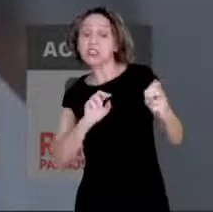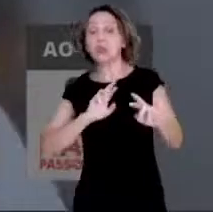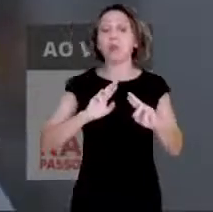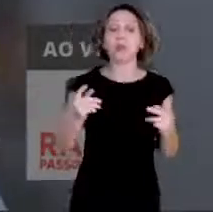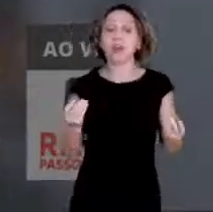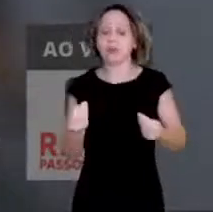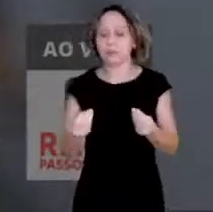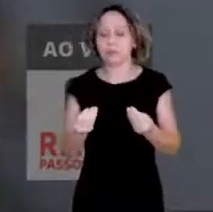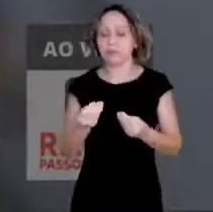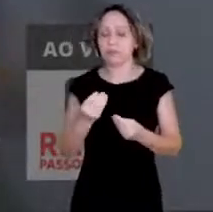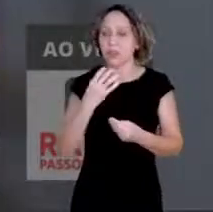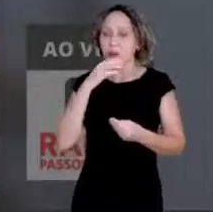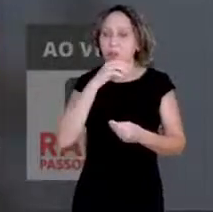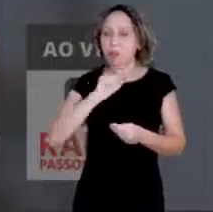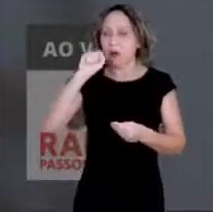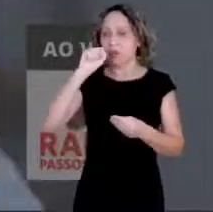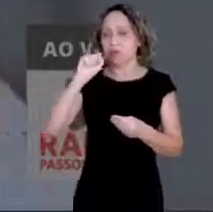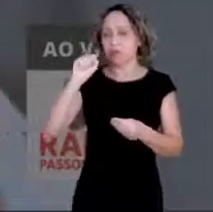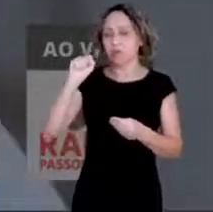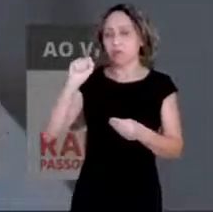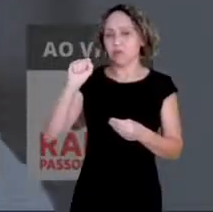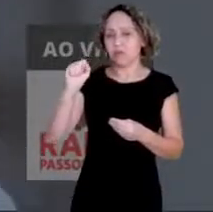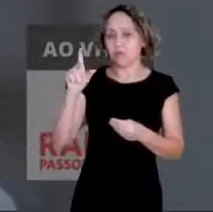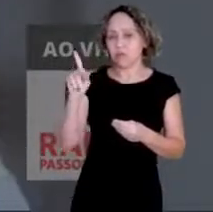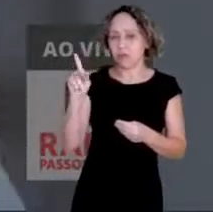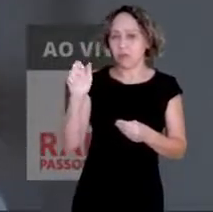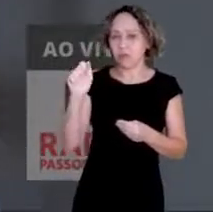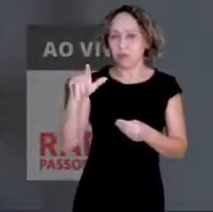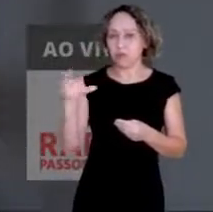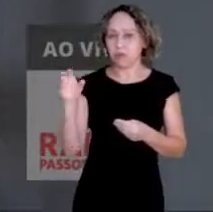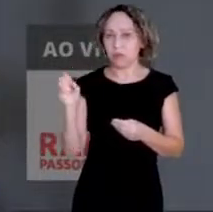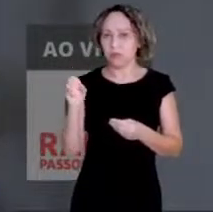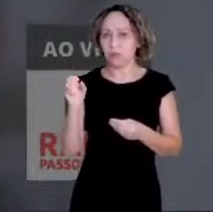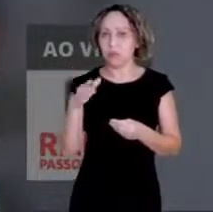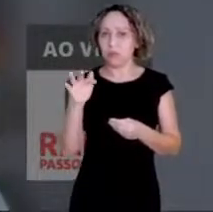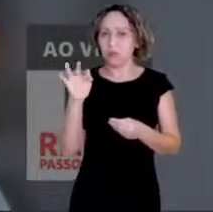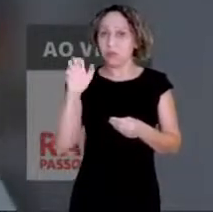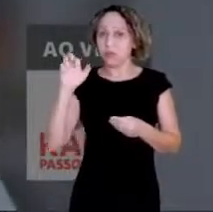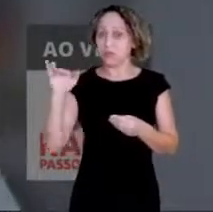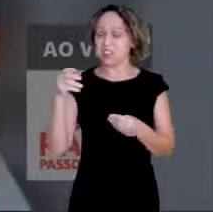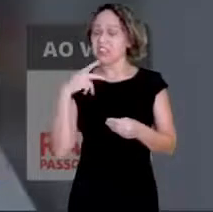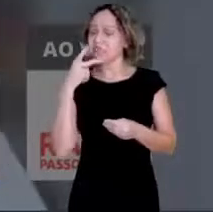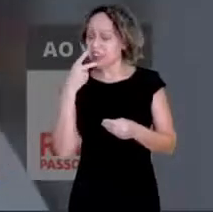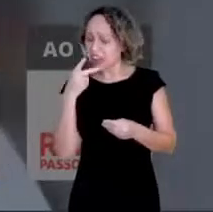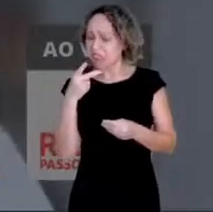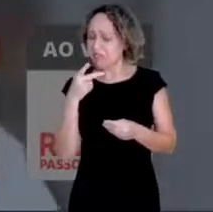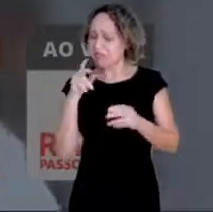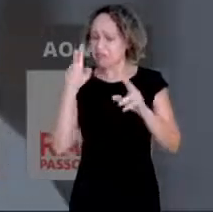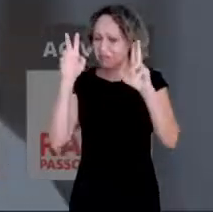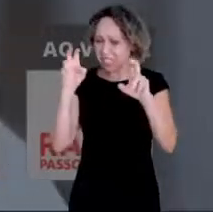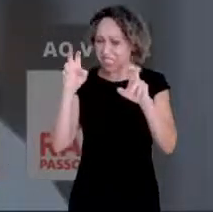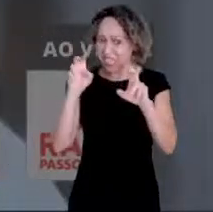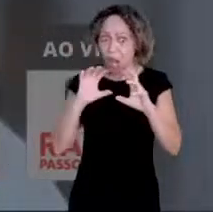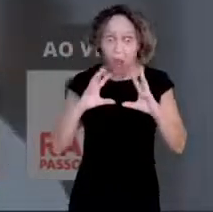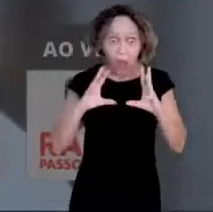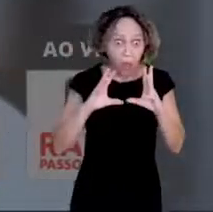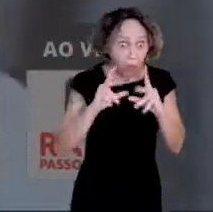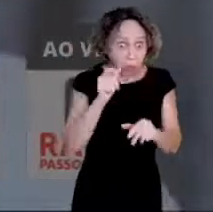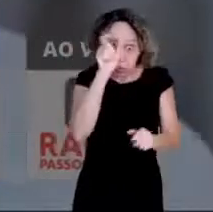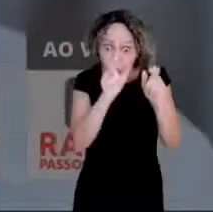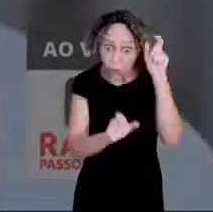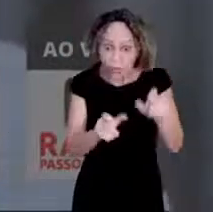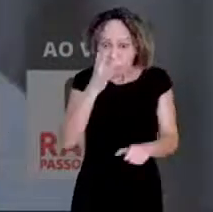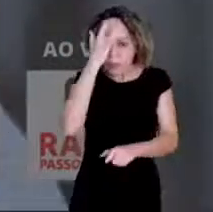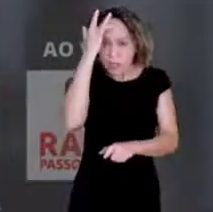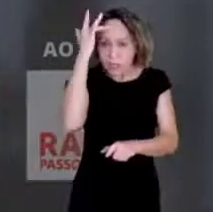muitas universidades, ainda não tanto quanto necessária, mas tinha. Nós provamos que era possível. Eu fiquei